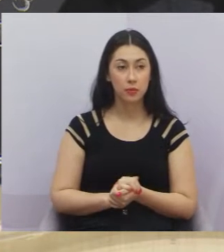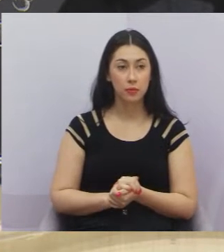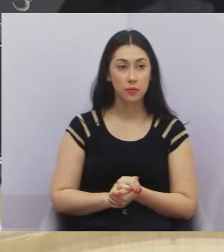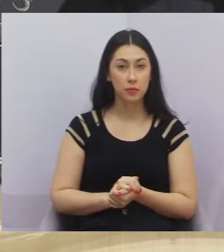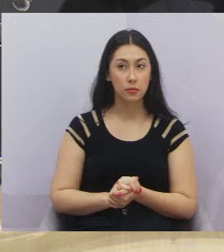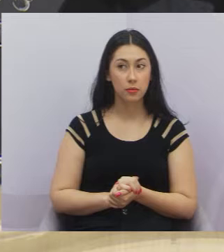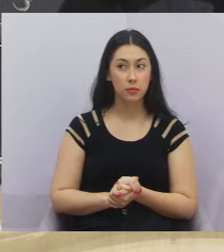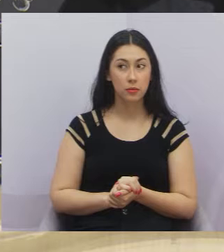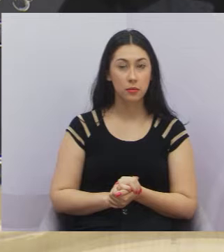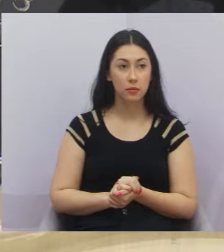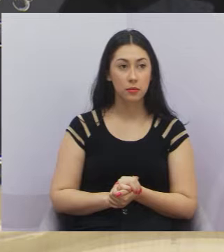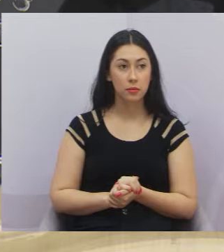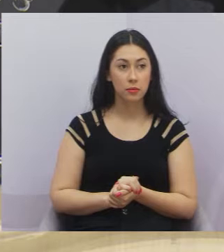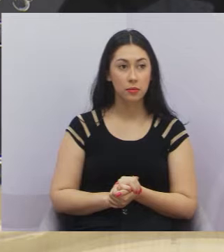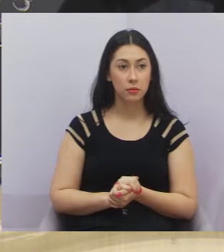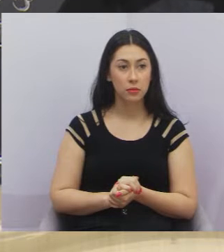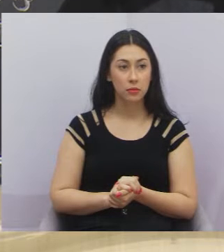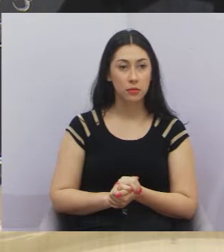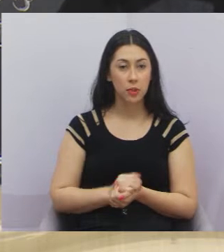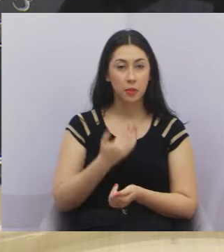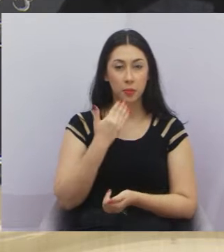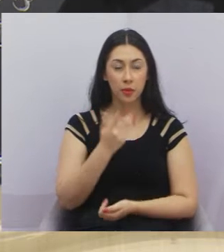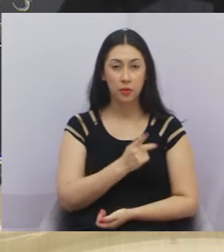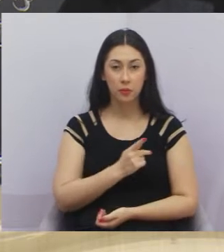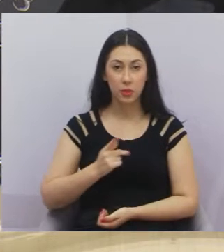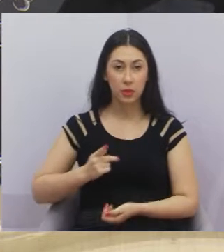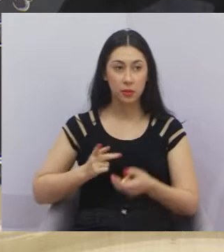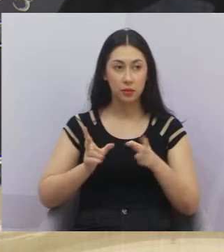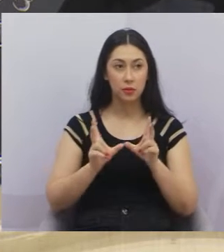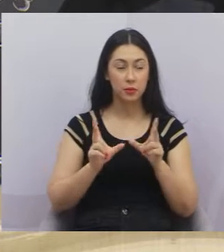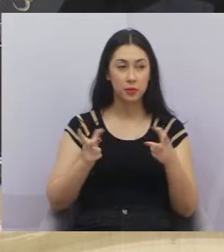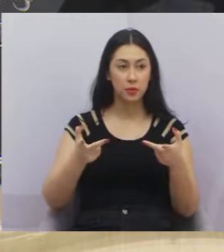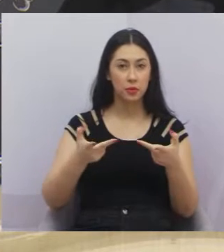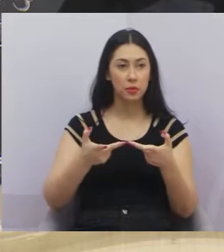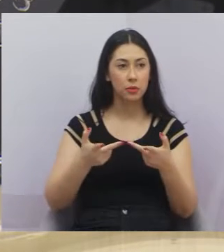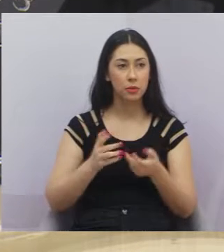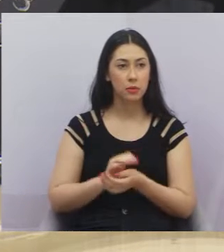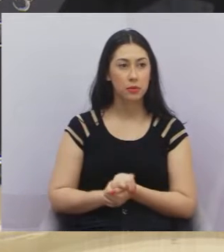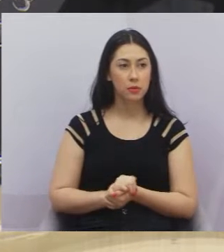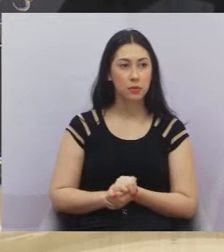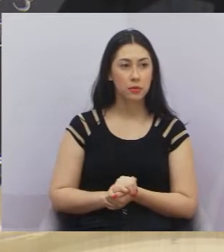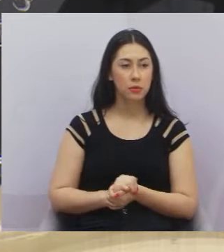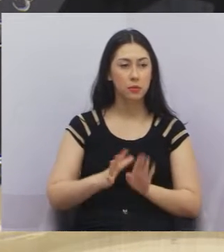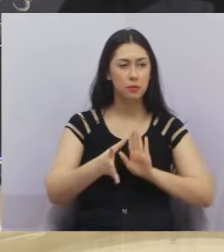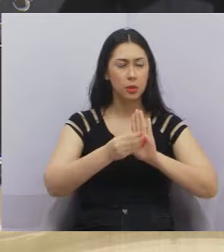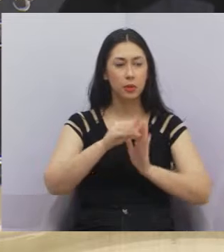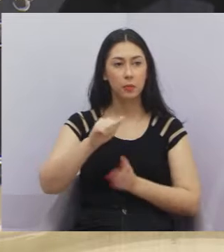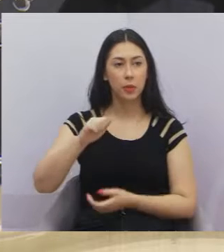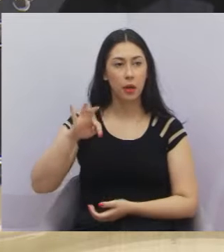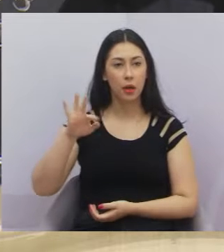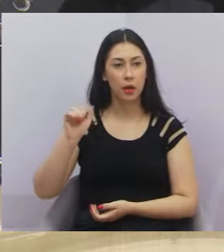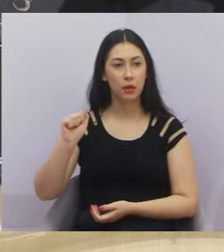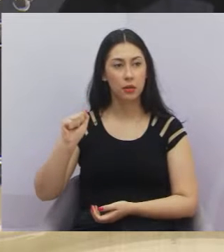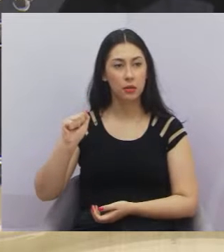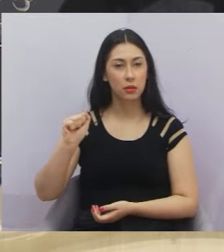483/2021. Requeremos, excelentíssimo senhor presidente dessa casa, cumpridas as formalidades regimentais, conste na ata dos trabalhos desta